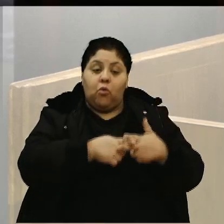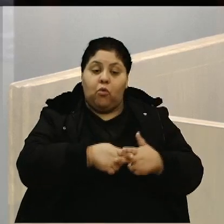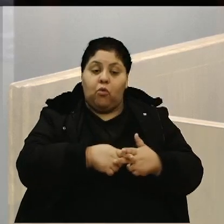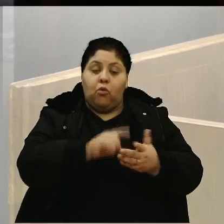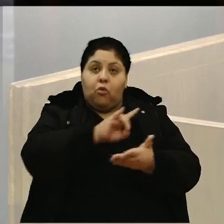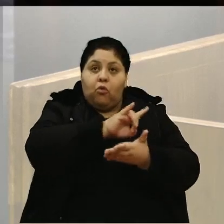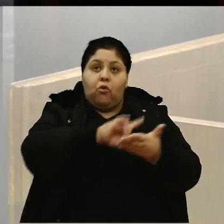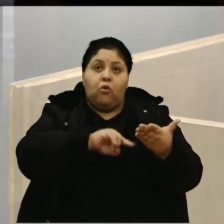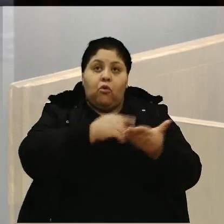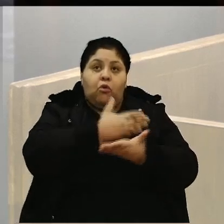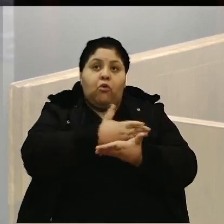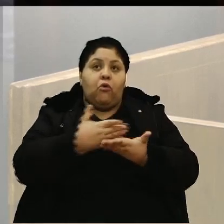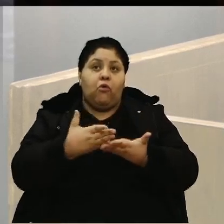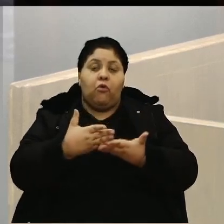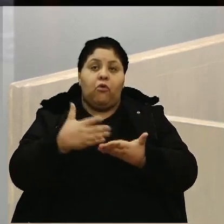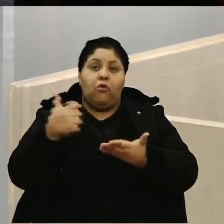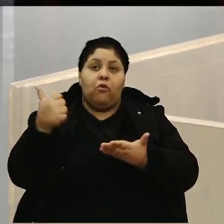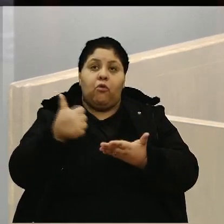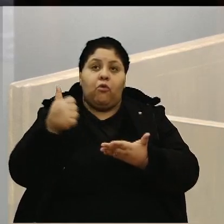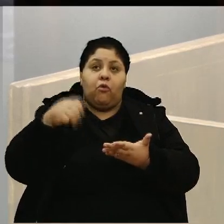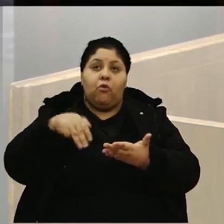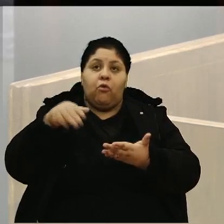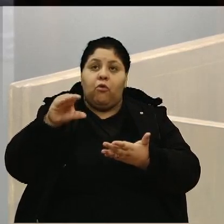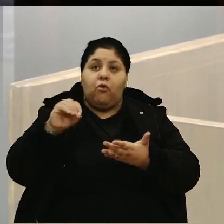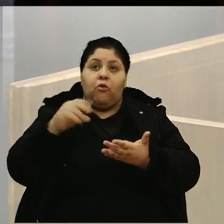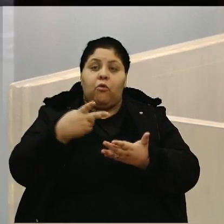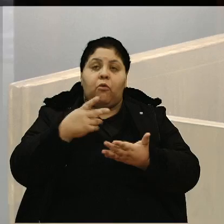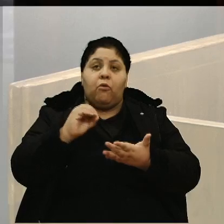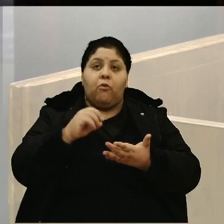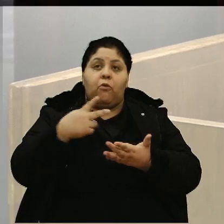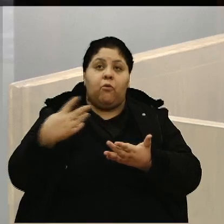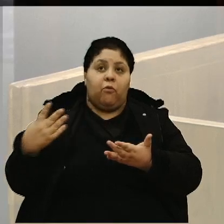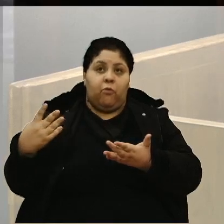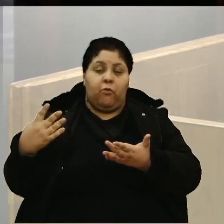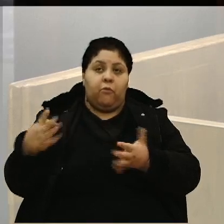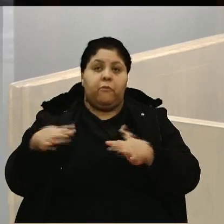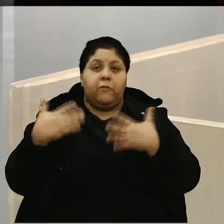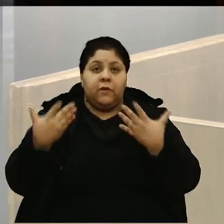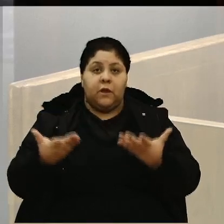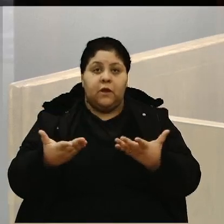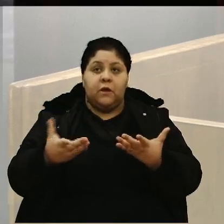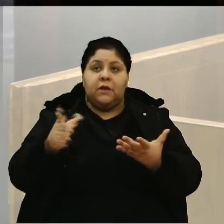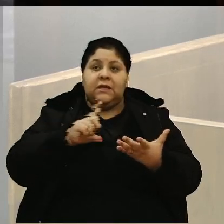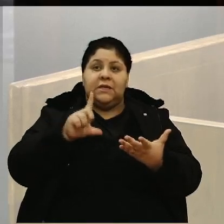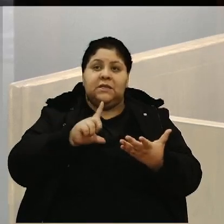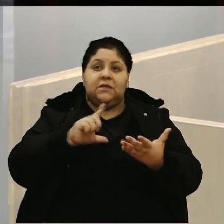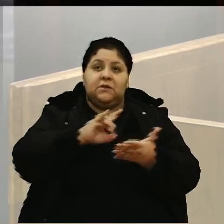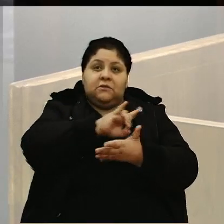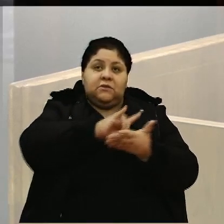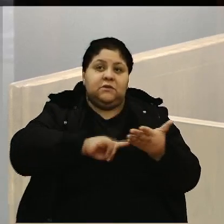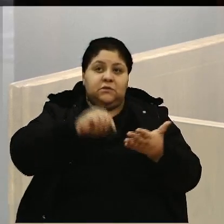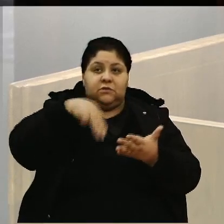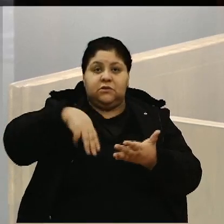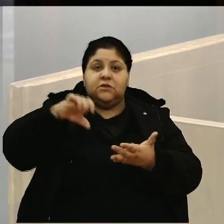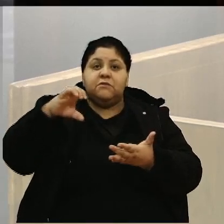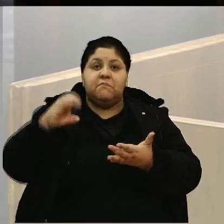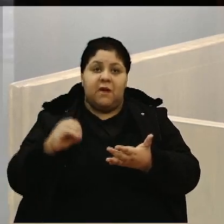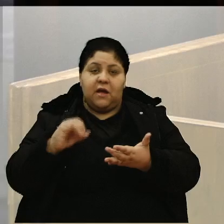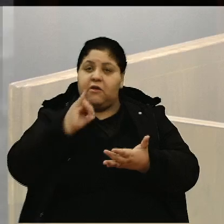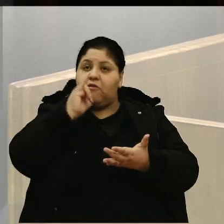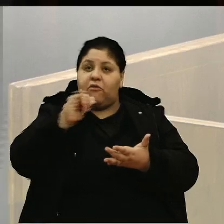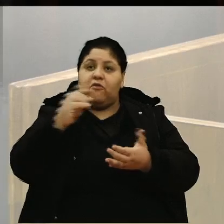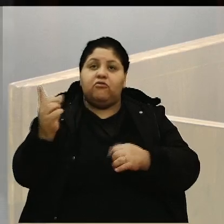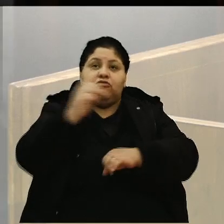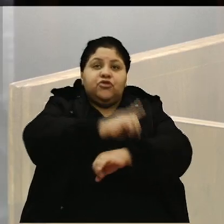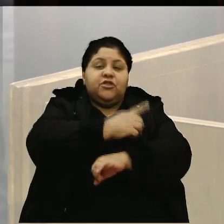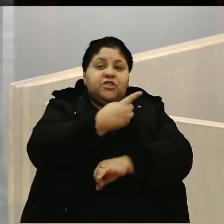em vigor em 11 de março de 2024. Então veja, e aqui tem uma portaria de maio, que é o que eu falei do dia 16 de